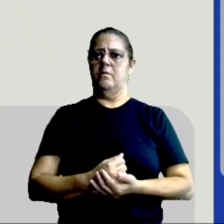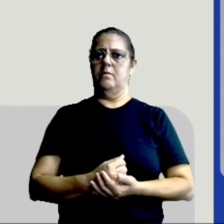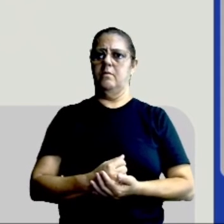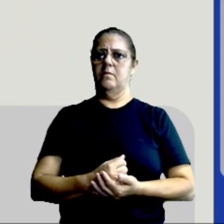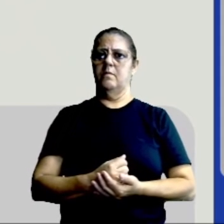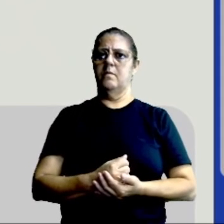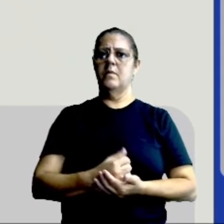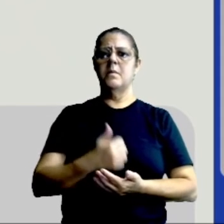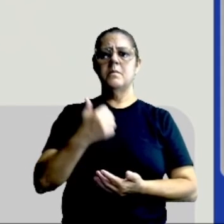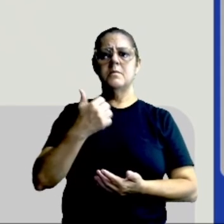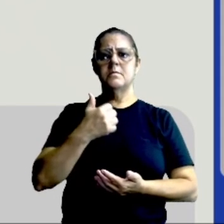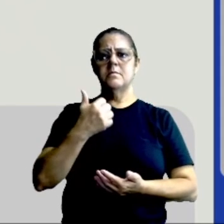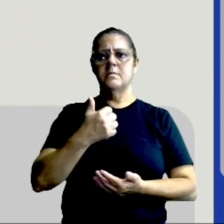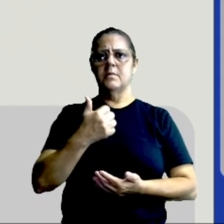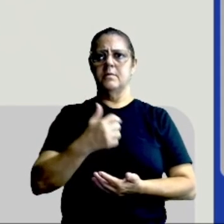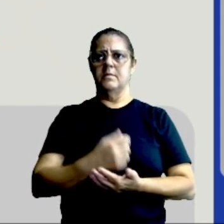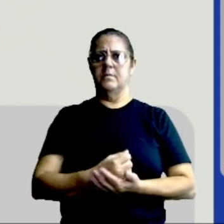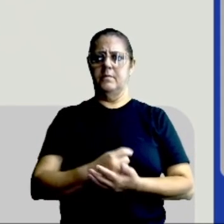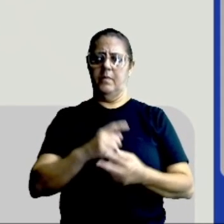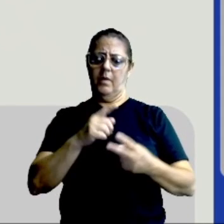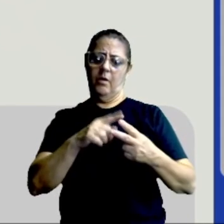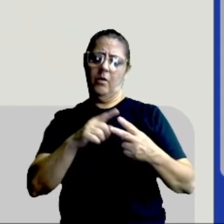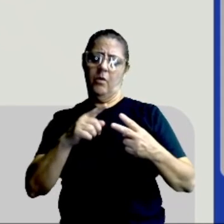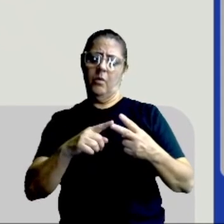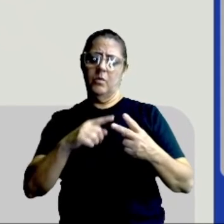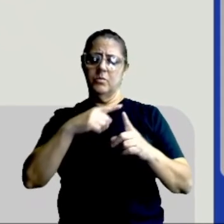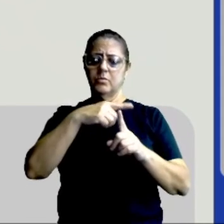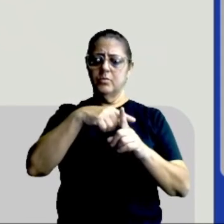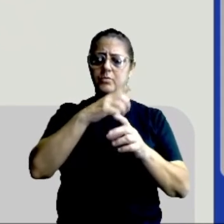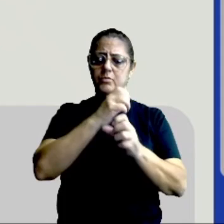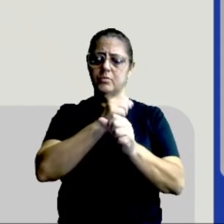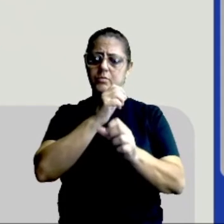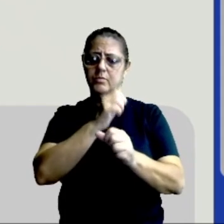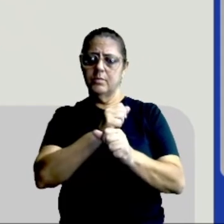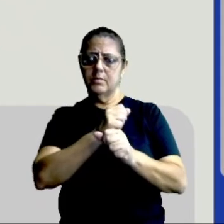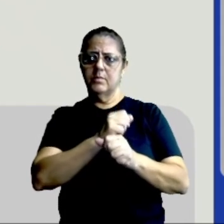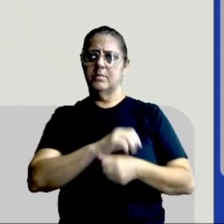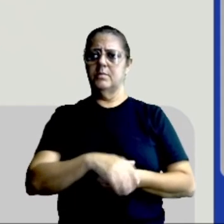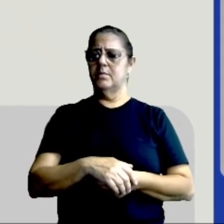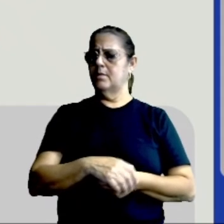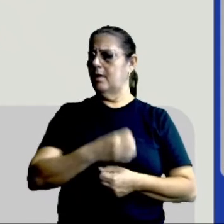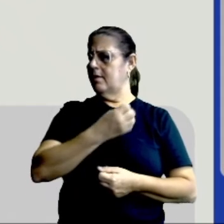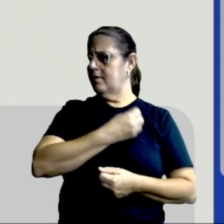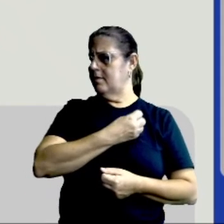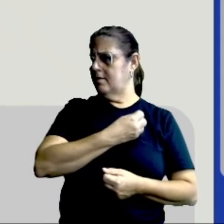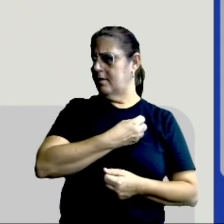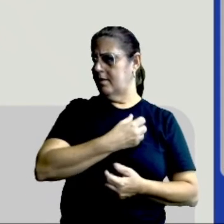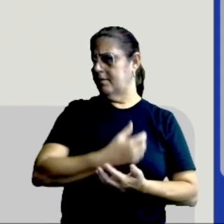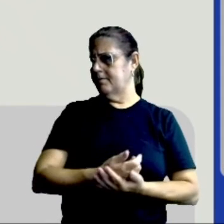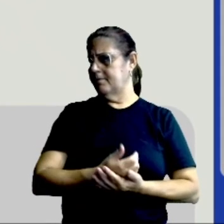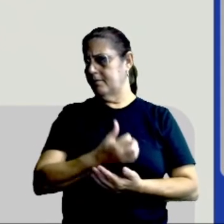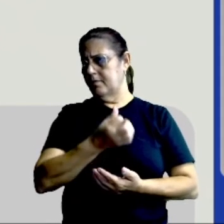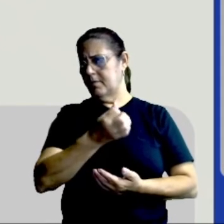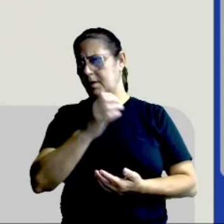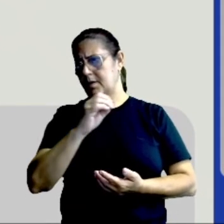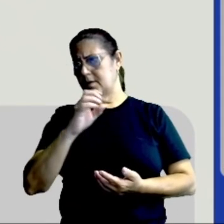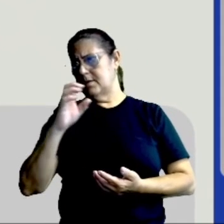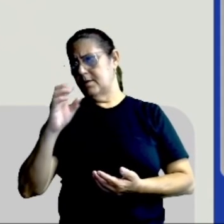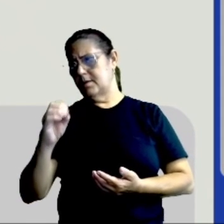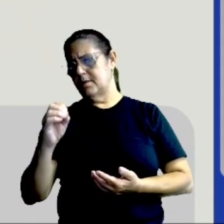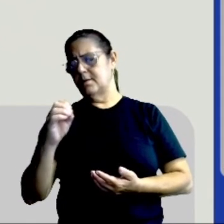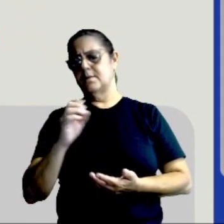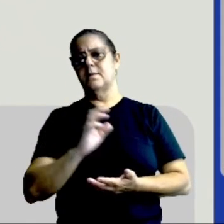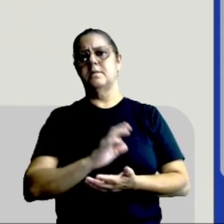para começo, nós temos aqui dois números somando. Então, a gente pode somar, ó. Chegamos aqui a 600, veja que eu repeti